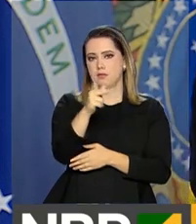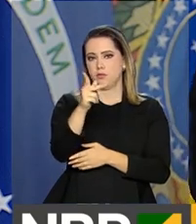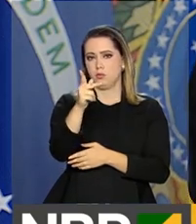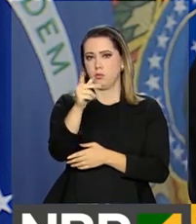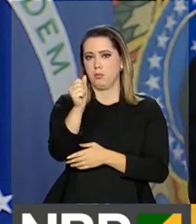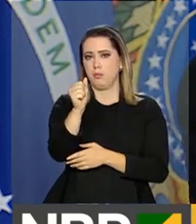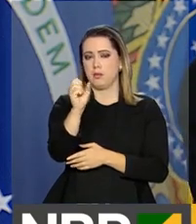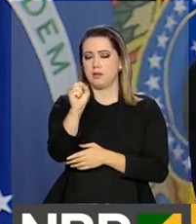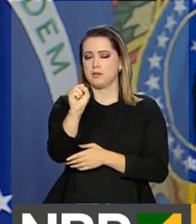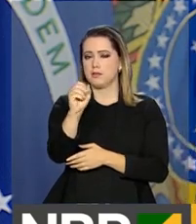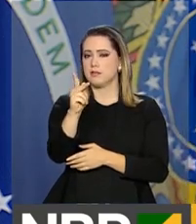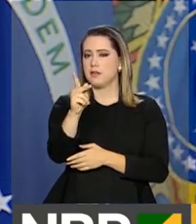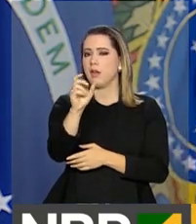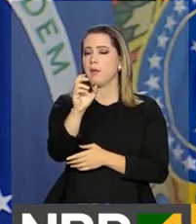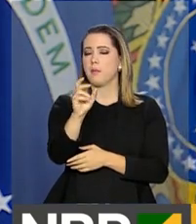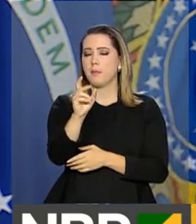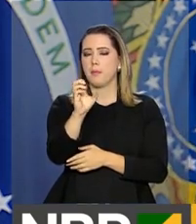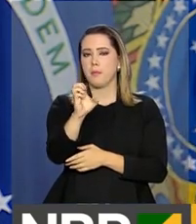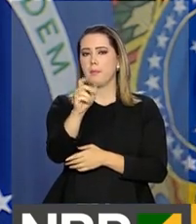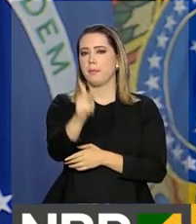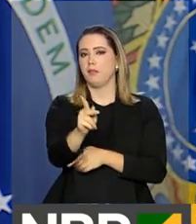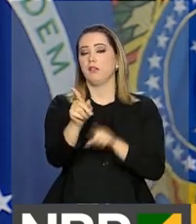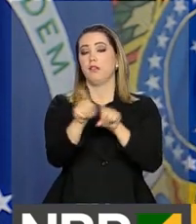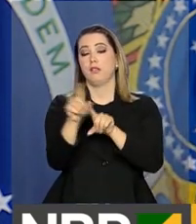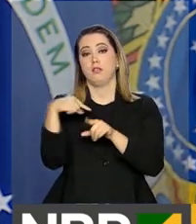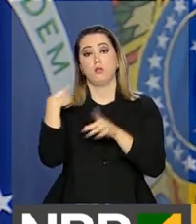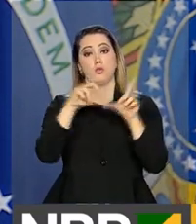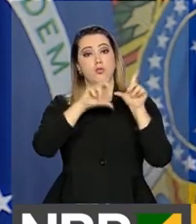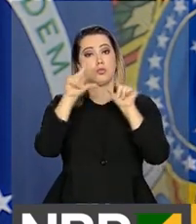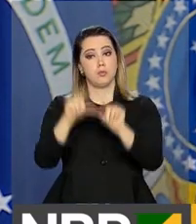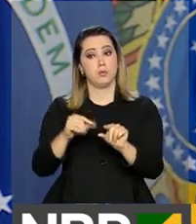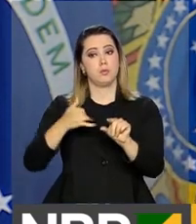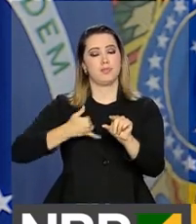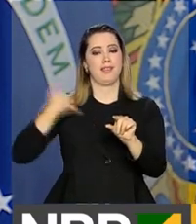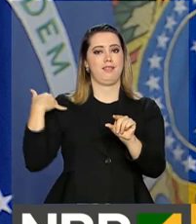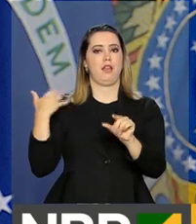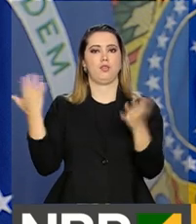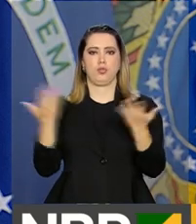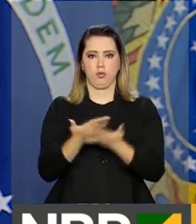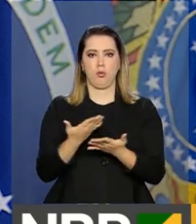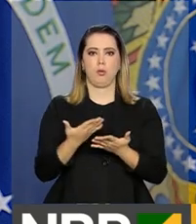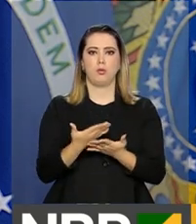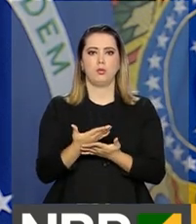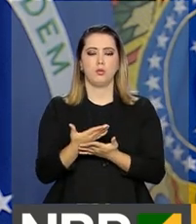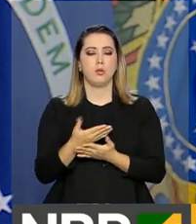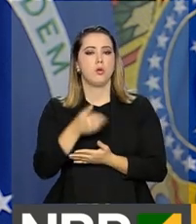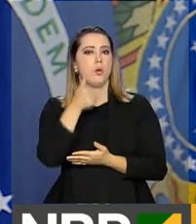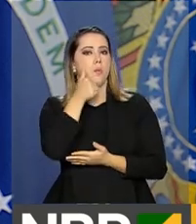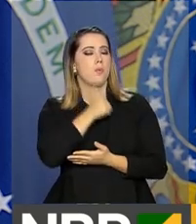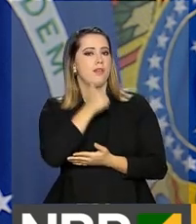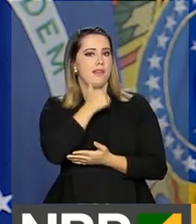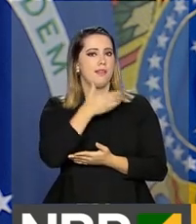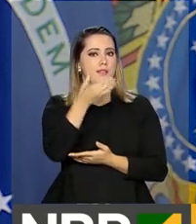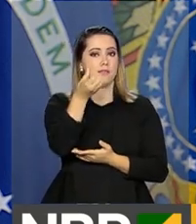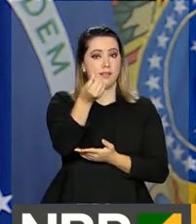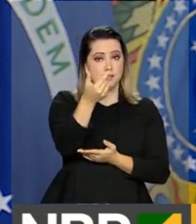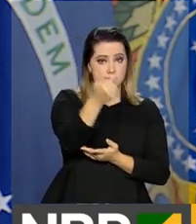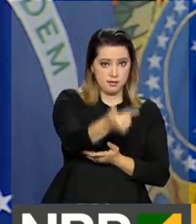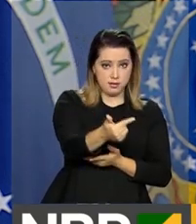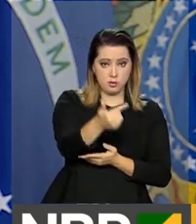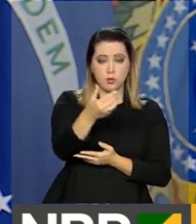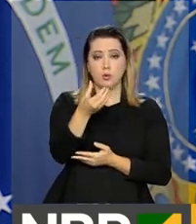nós tomamos de redução da idade para o saque nem todo ele volto a dizer ah